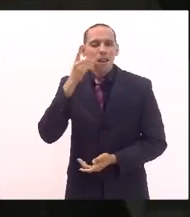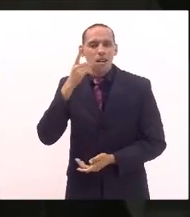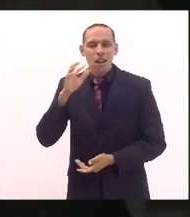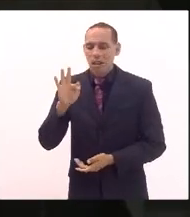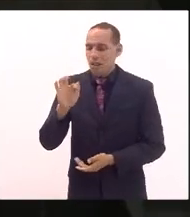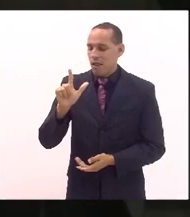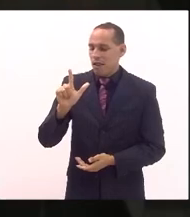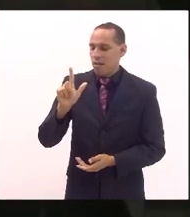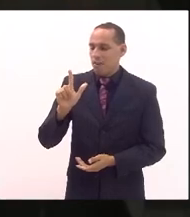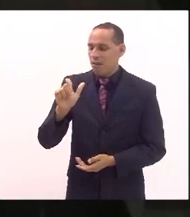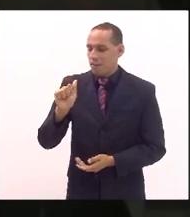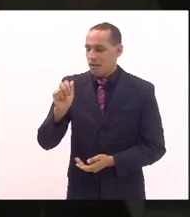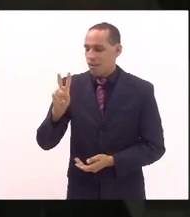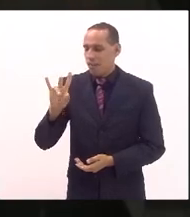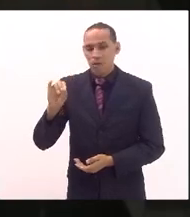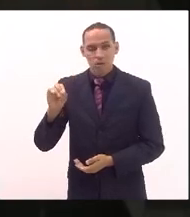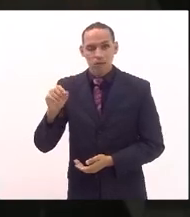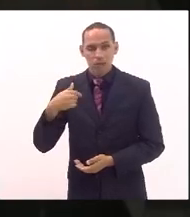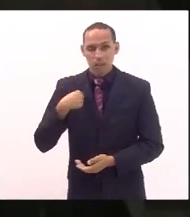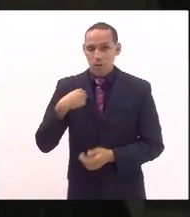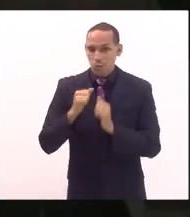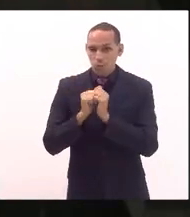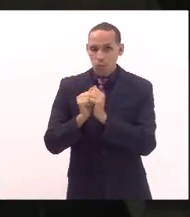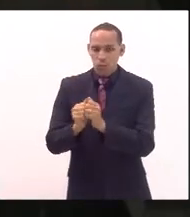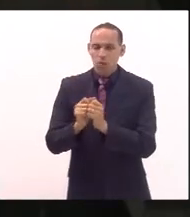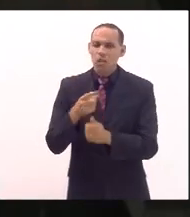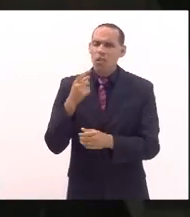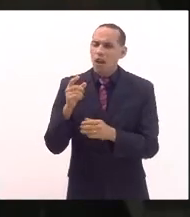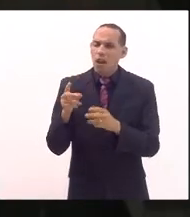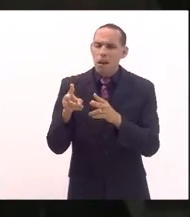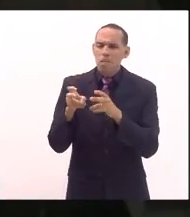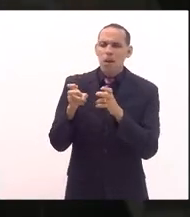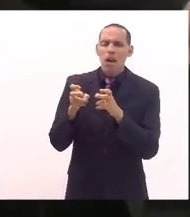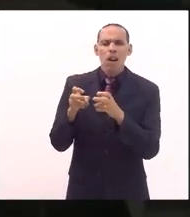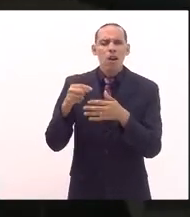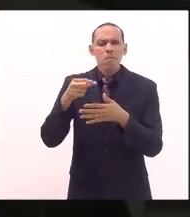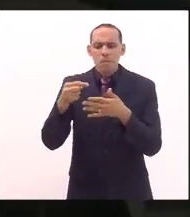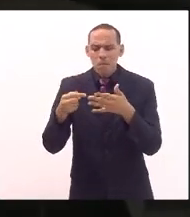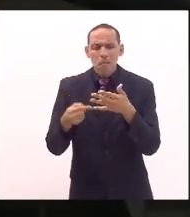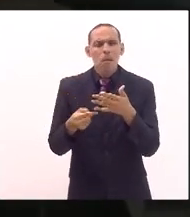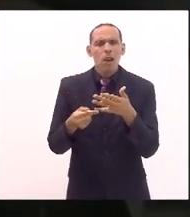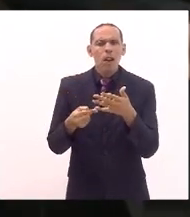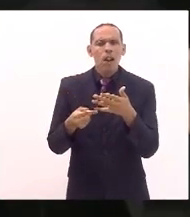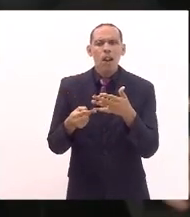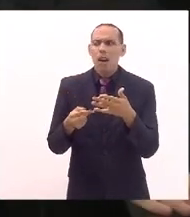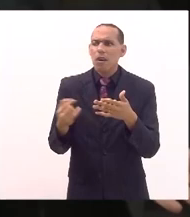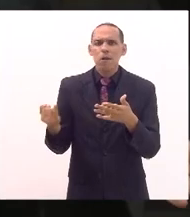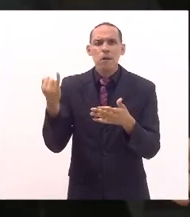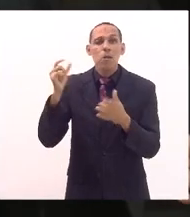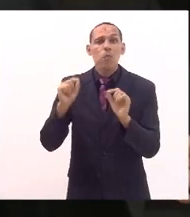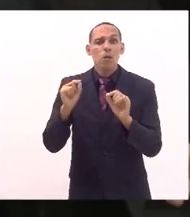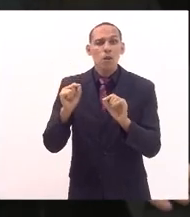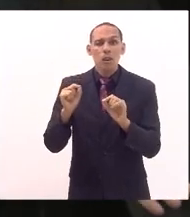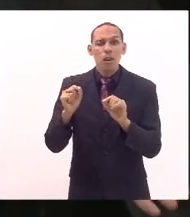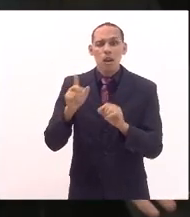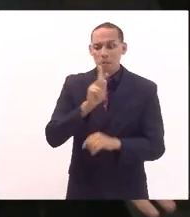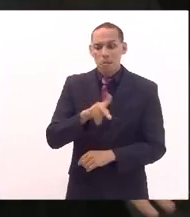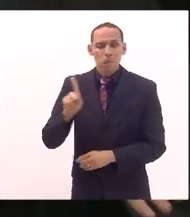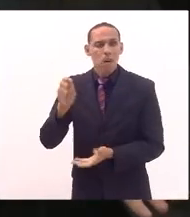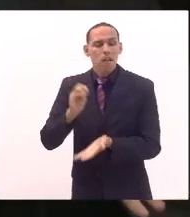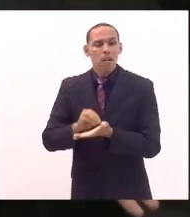o Buzz constatamos coisas elementares por exemplo faltam professores e professores